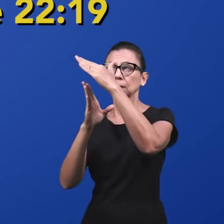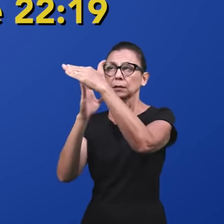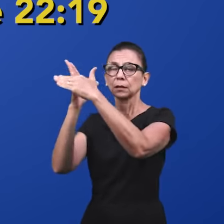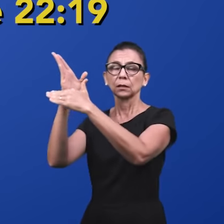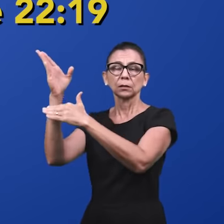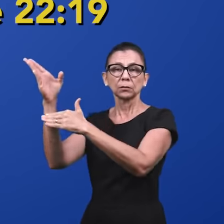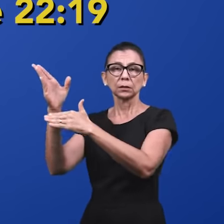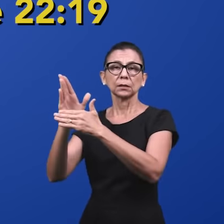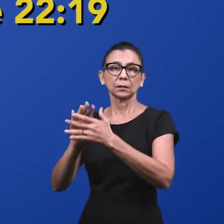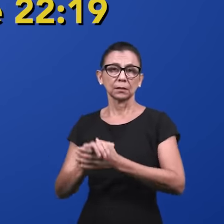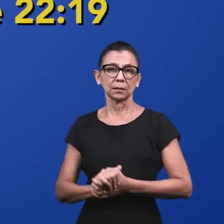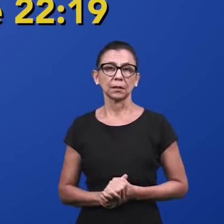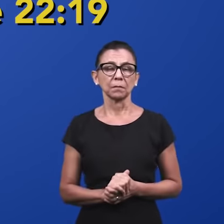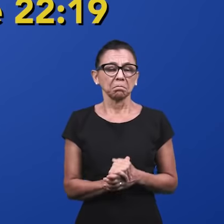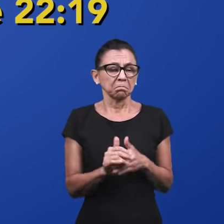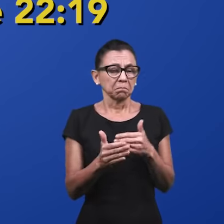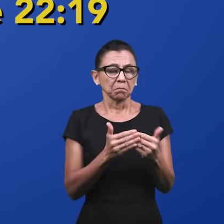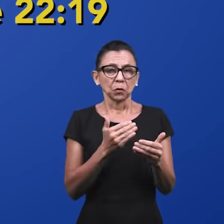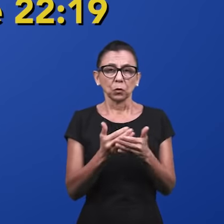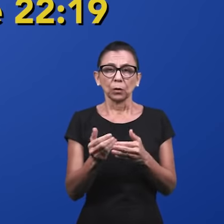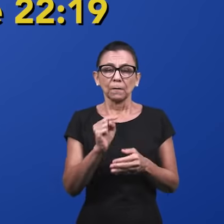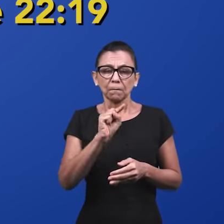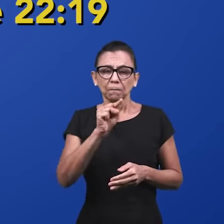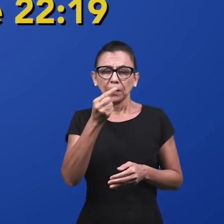qualquer palavra, ou qualquer